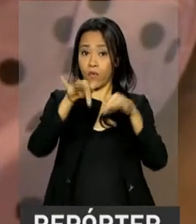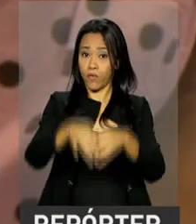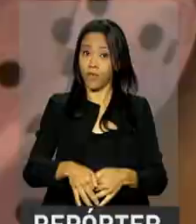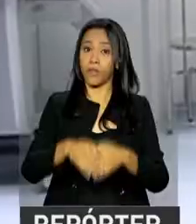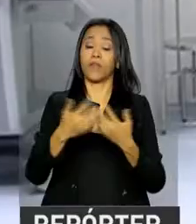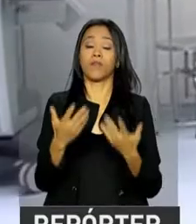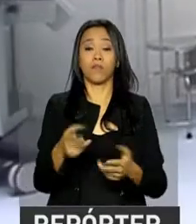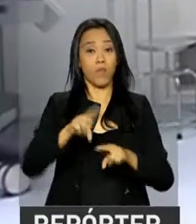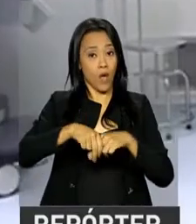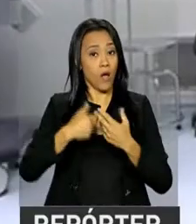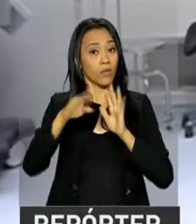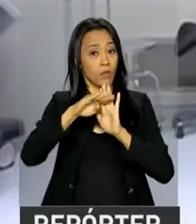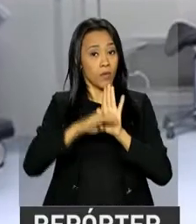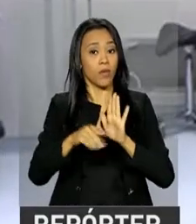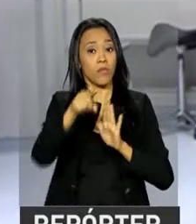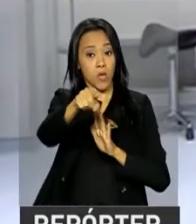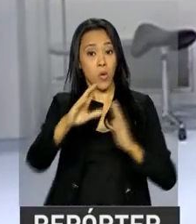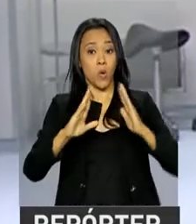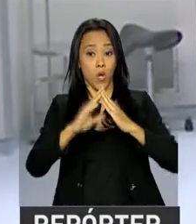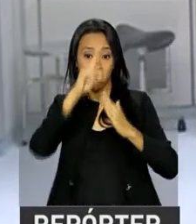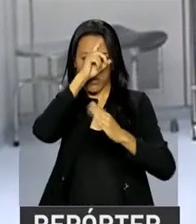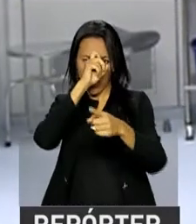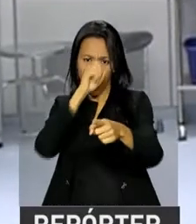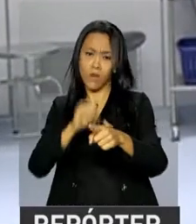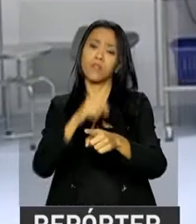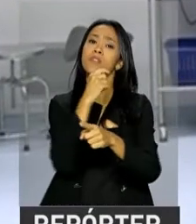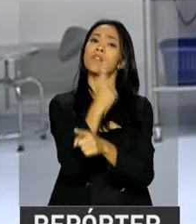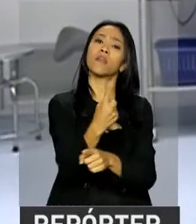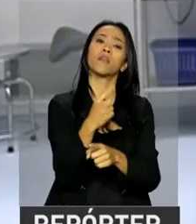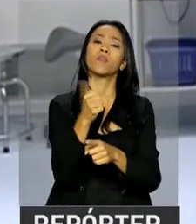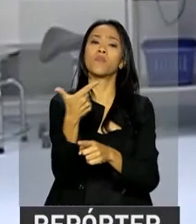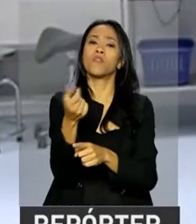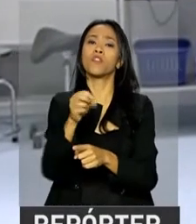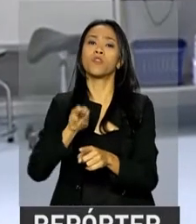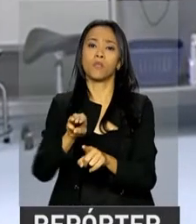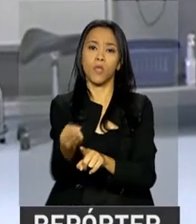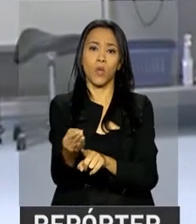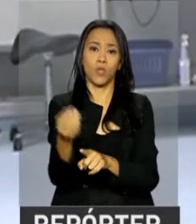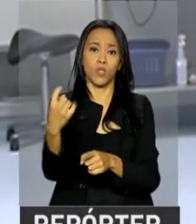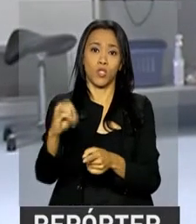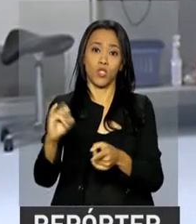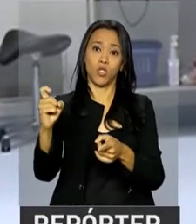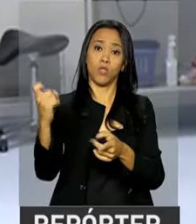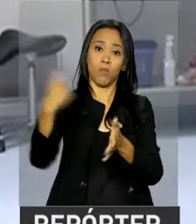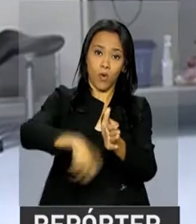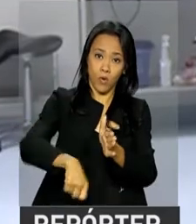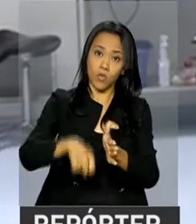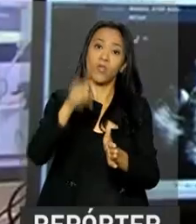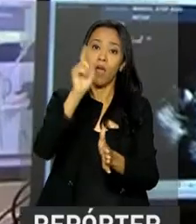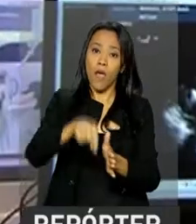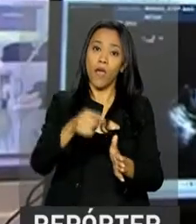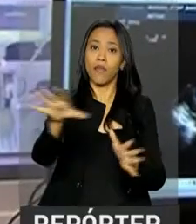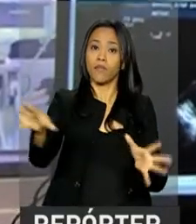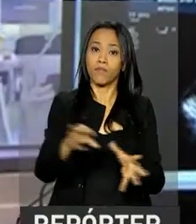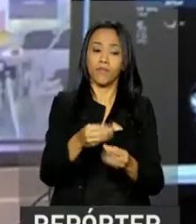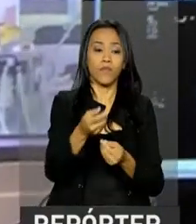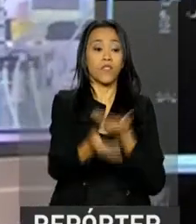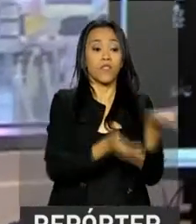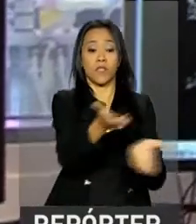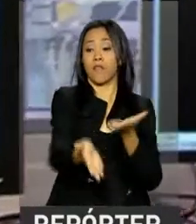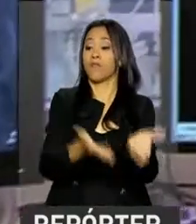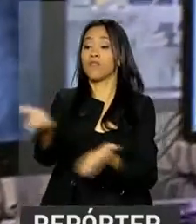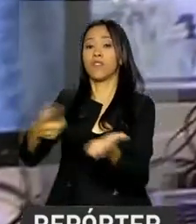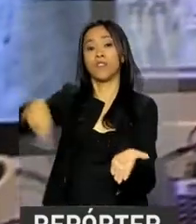PROAD SUS, o hospital vai reverter cerca de 120 milhões de reais de impostos em serviços a pacientes cardíacos de